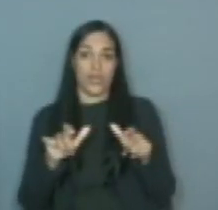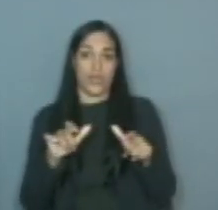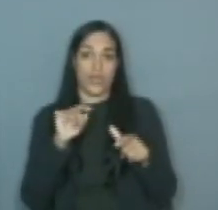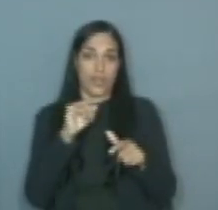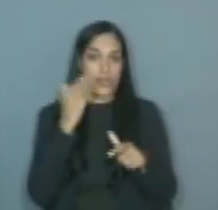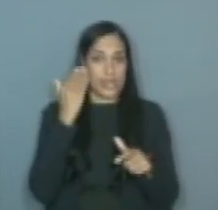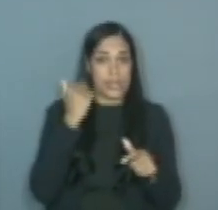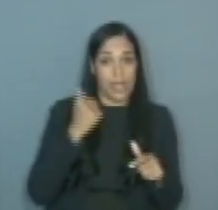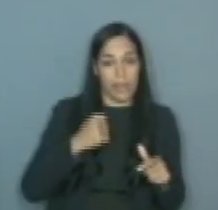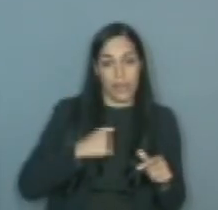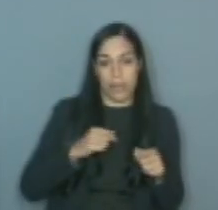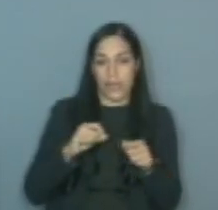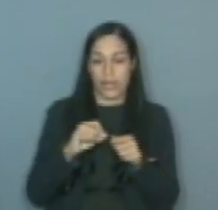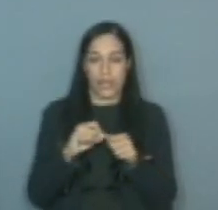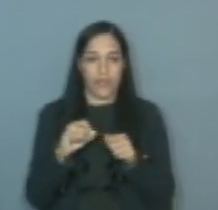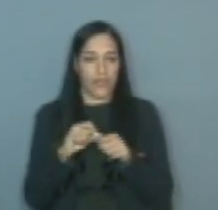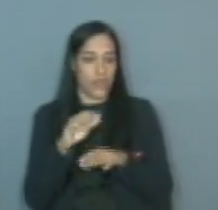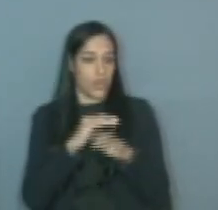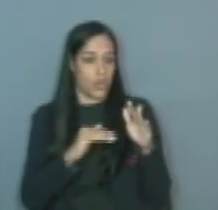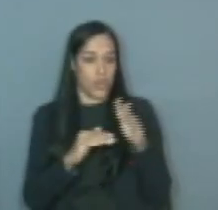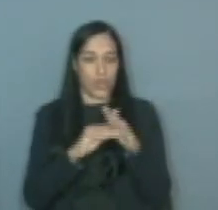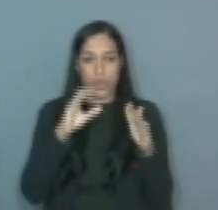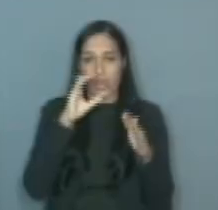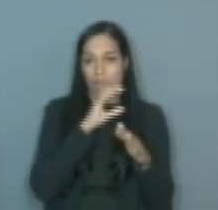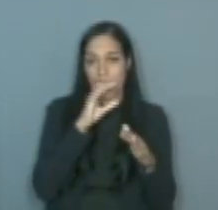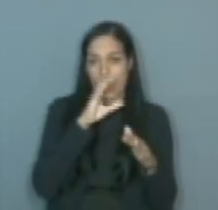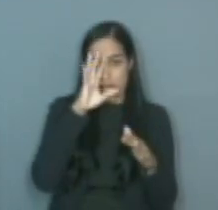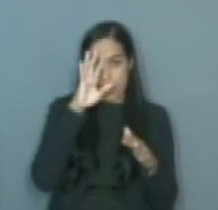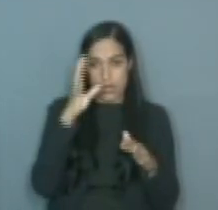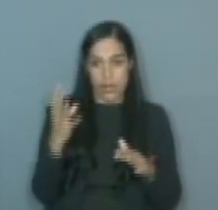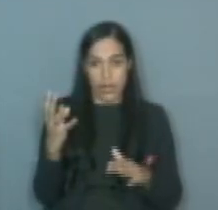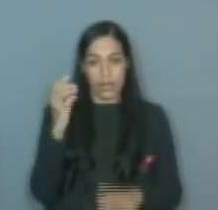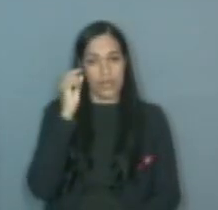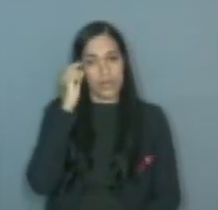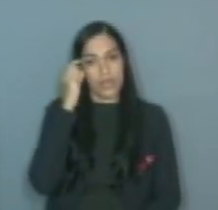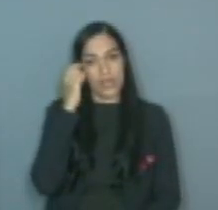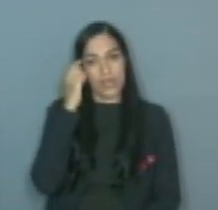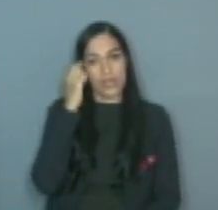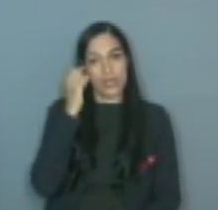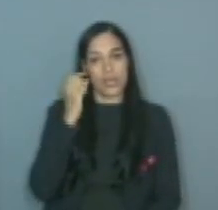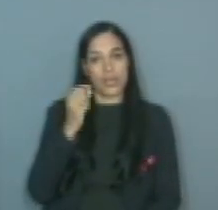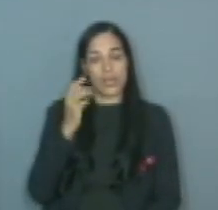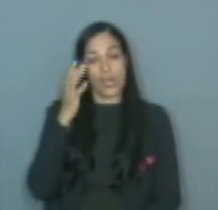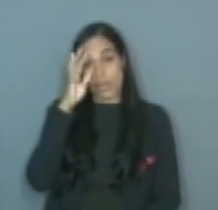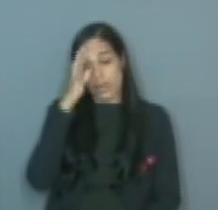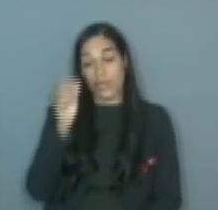sabe que comigo é feito do caldo de cana, a gente resolve logo. O quê? Eu não sei.